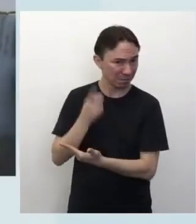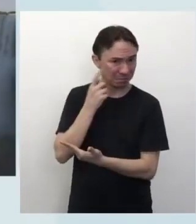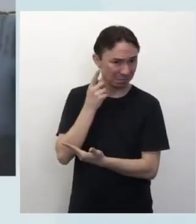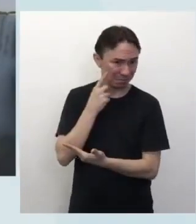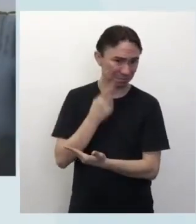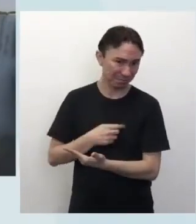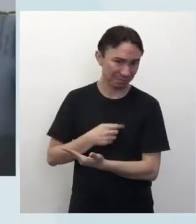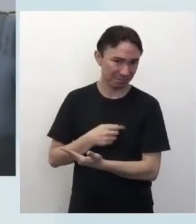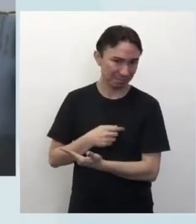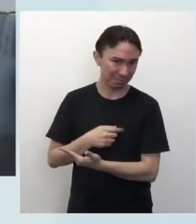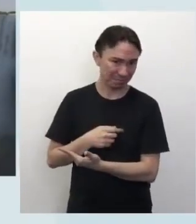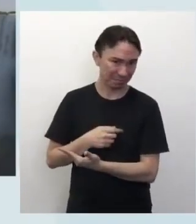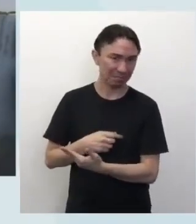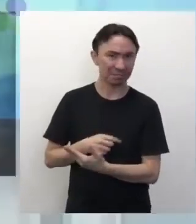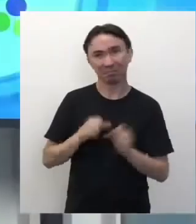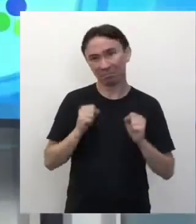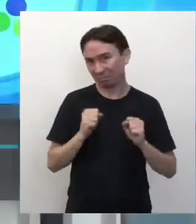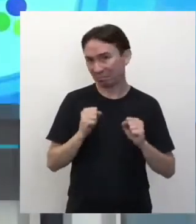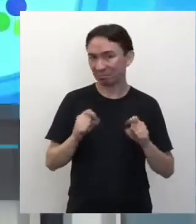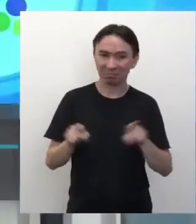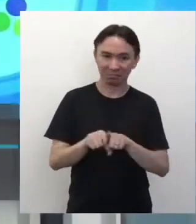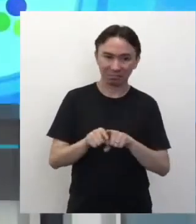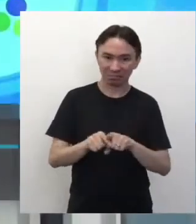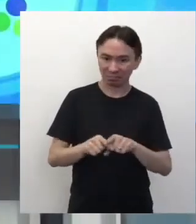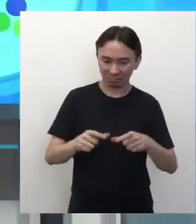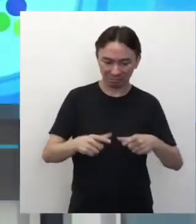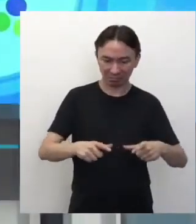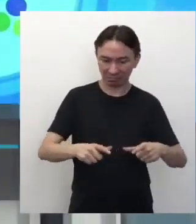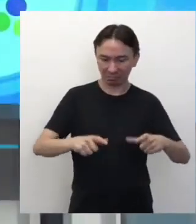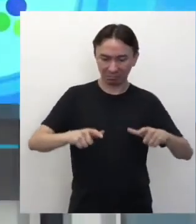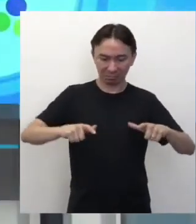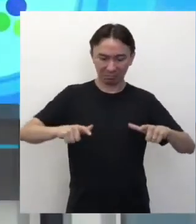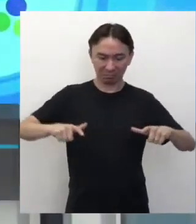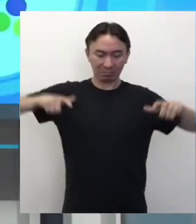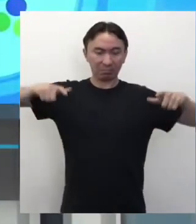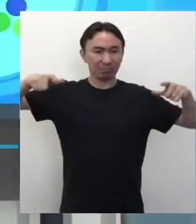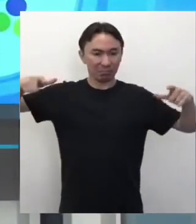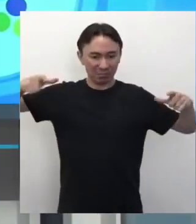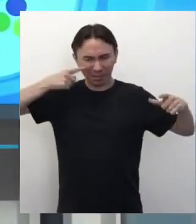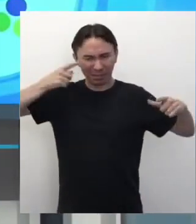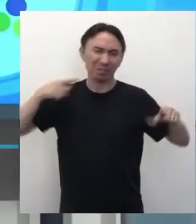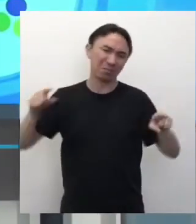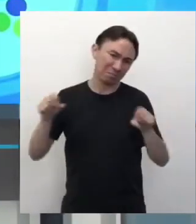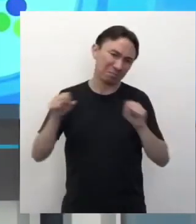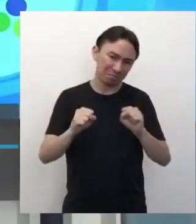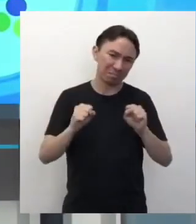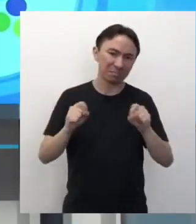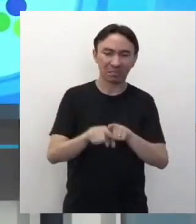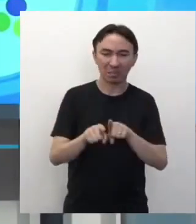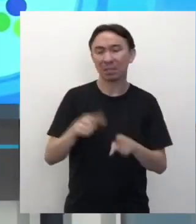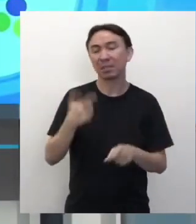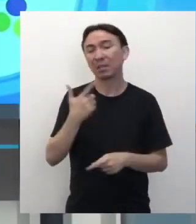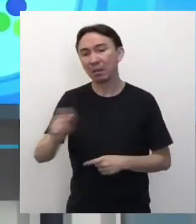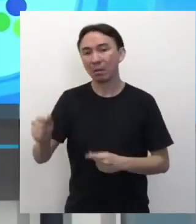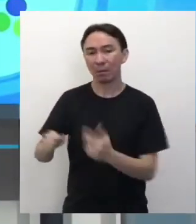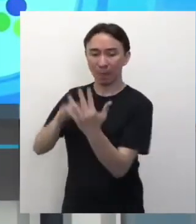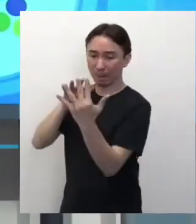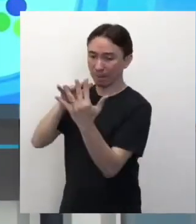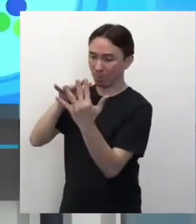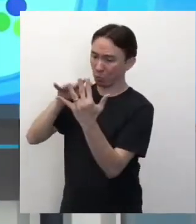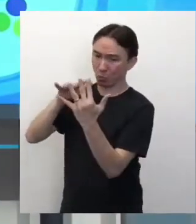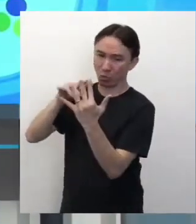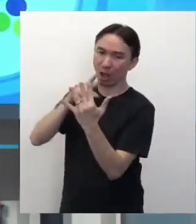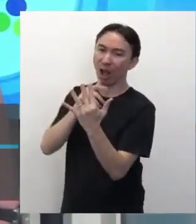aparece. Se ampliasse mais a imagem, né, de uma vista aérea, por exemplo, a gente viria lá a usina de Itaipu e é, logicamente,